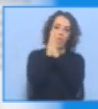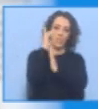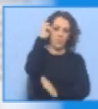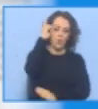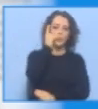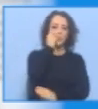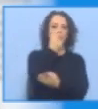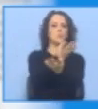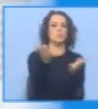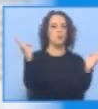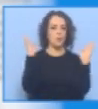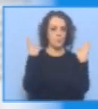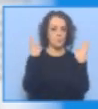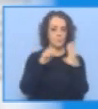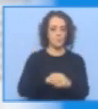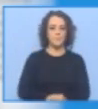homens.